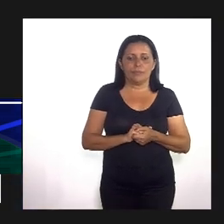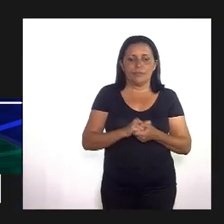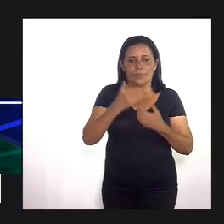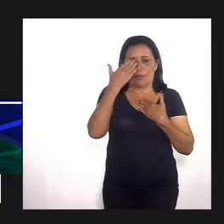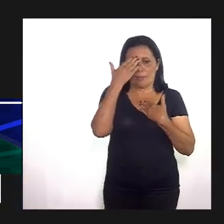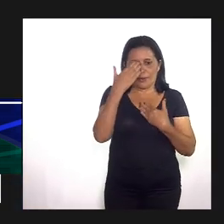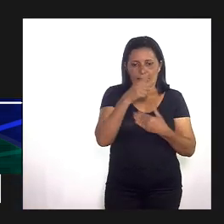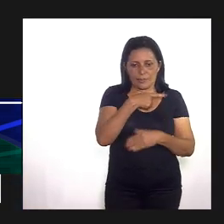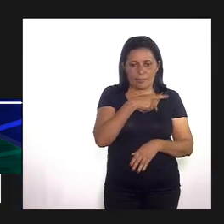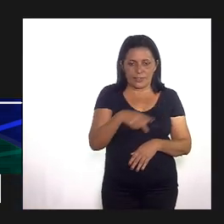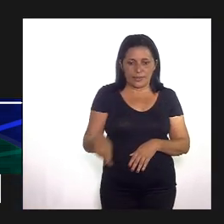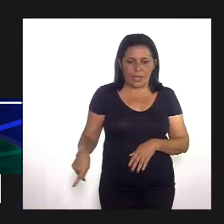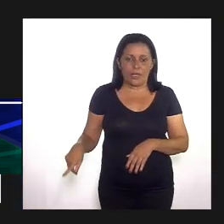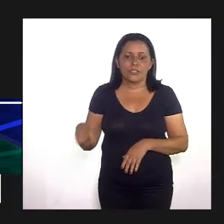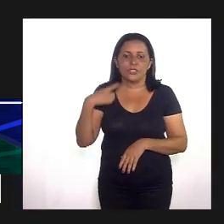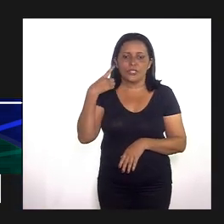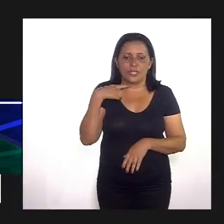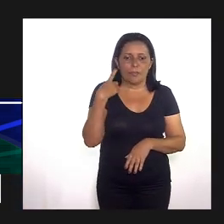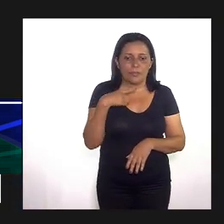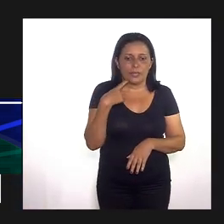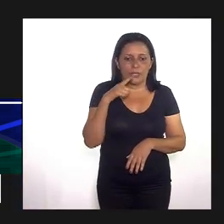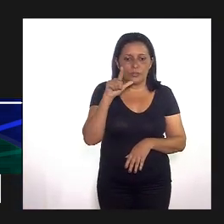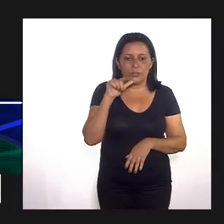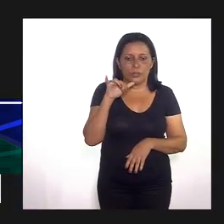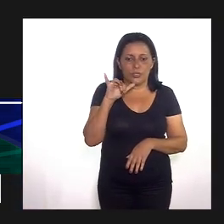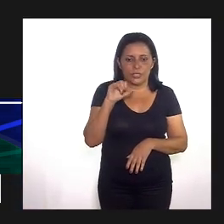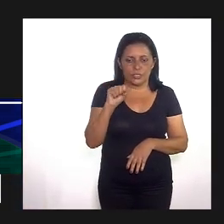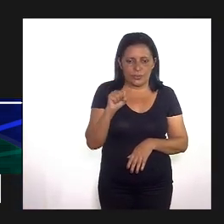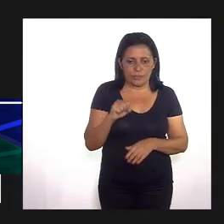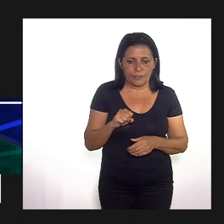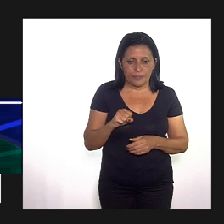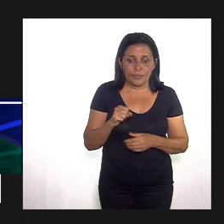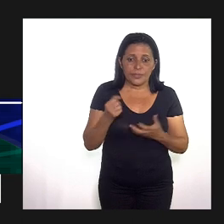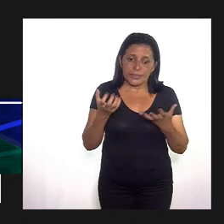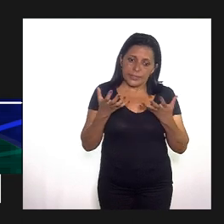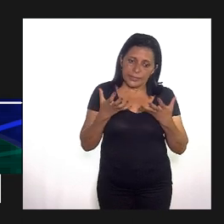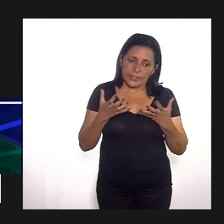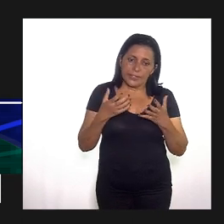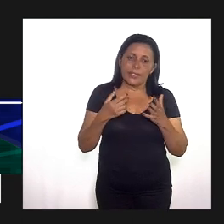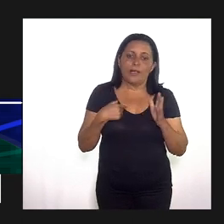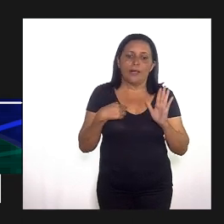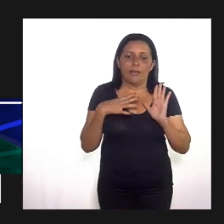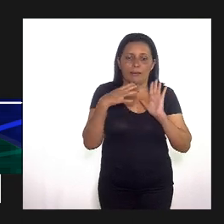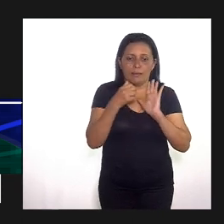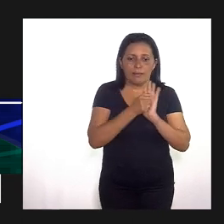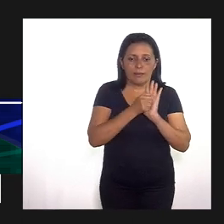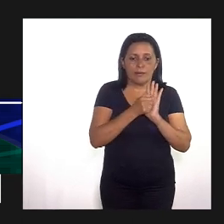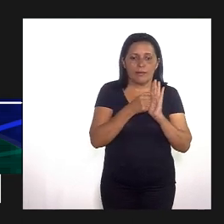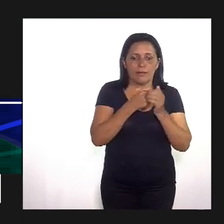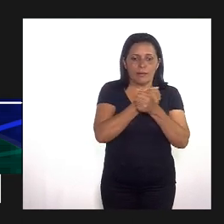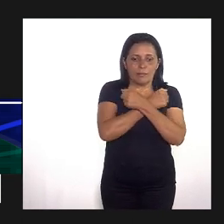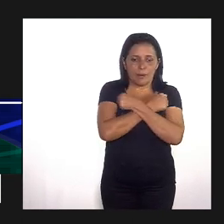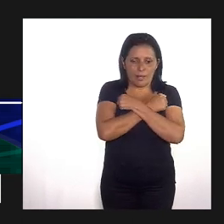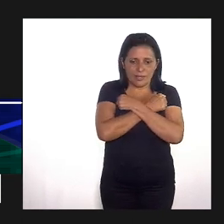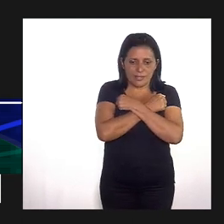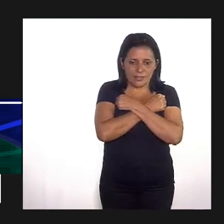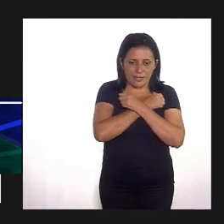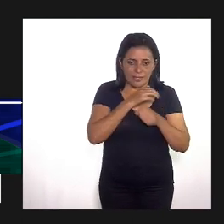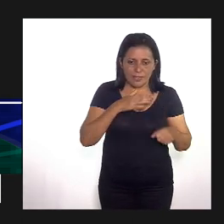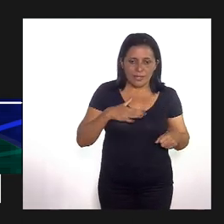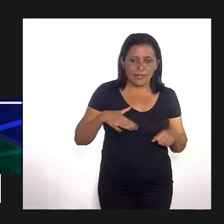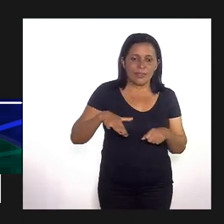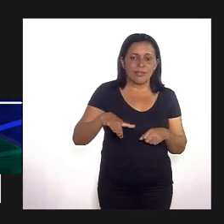Obrigada, presidente, deputado Luiz Paulo. Queria aqui registrar o abraço que eu trago à Vossa